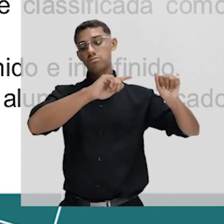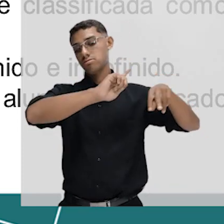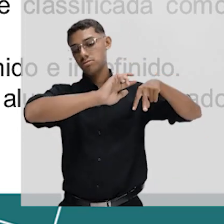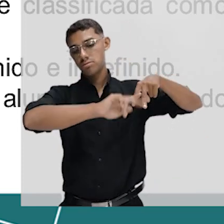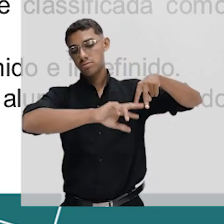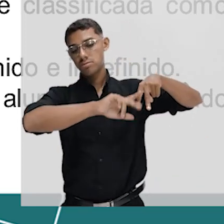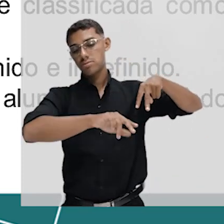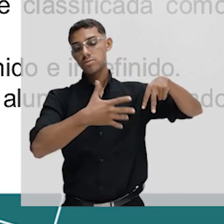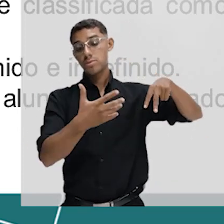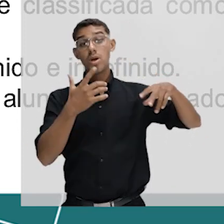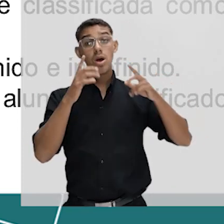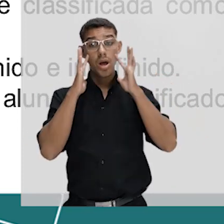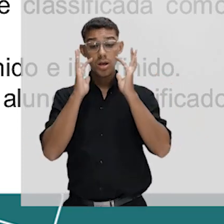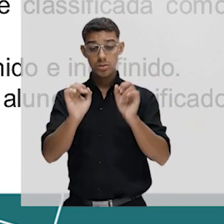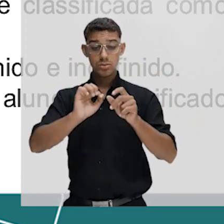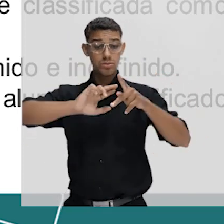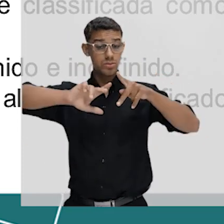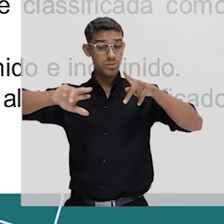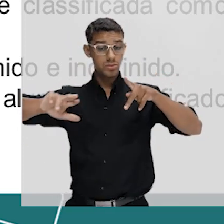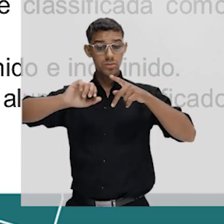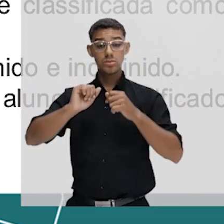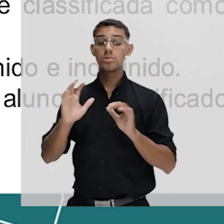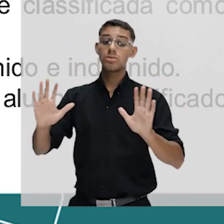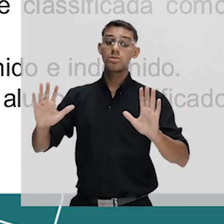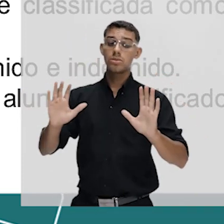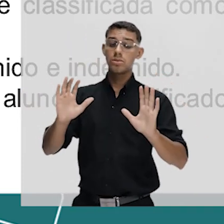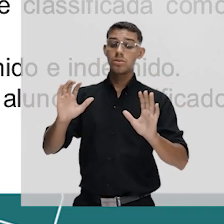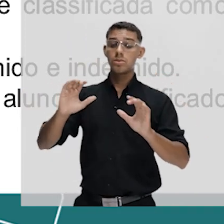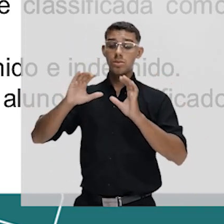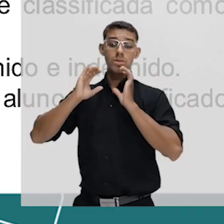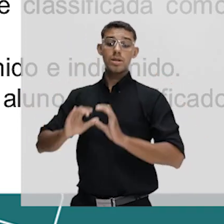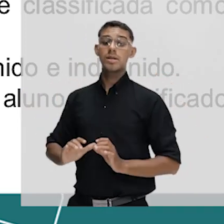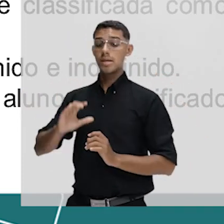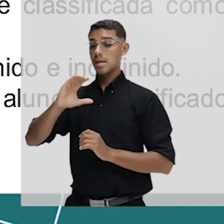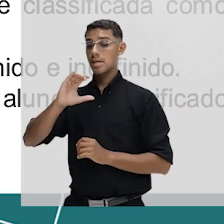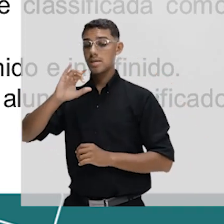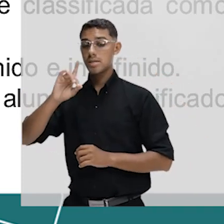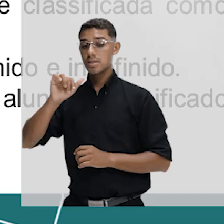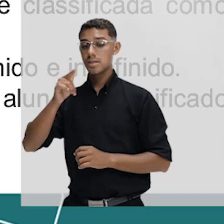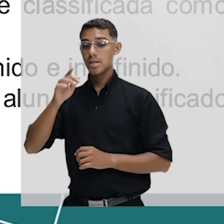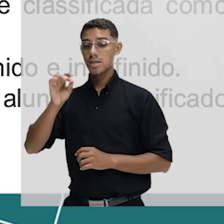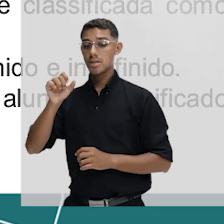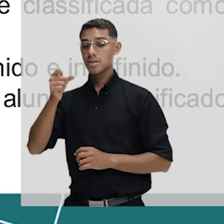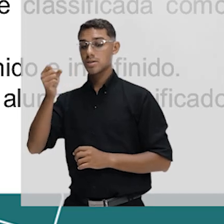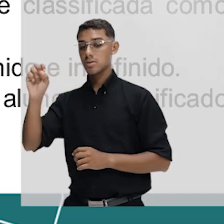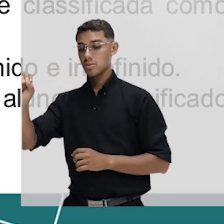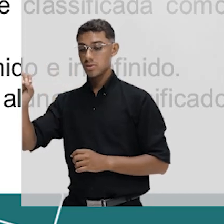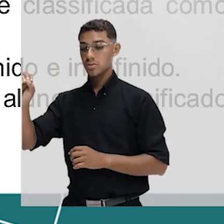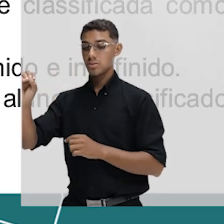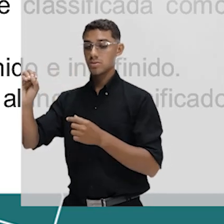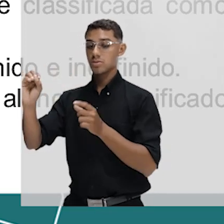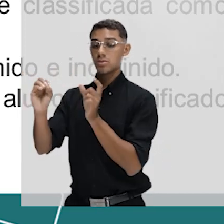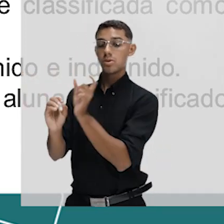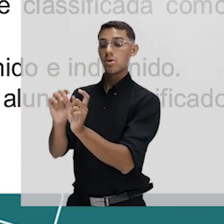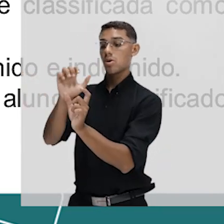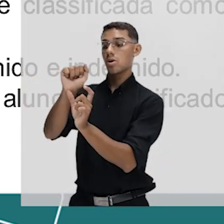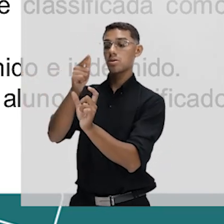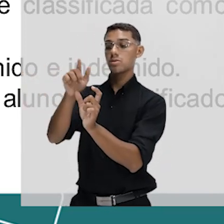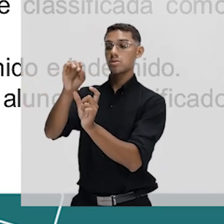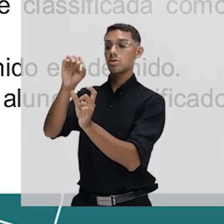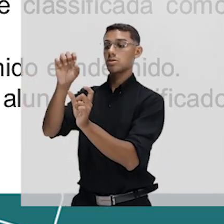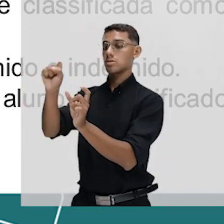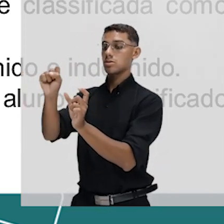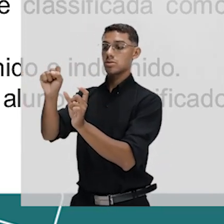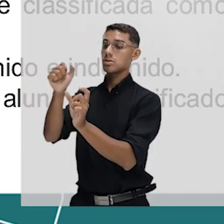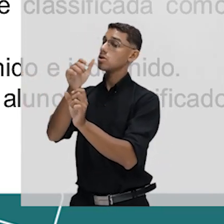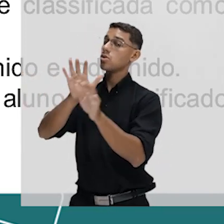feminino. Prestem atenção no plural dessa palavra, hein, turma? Cidadãos, tá? Não é cidadões, não, é cidadãos, tá? Muito cuidado